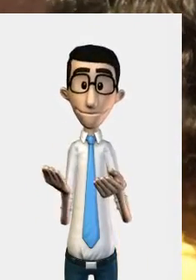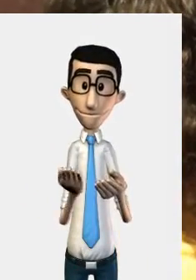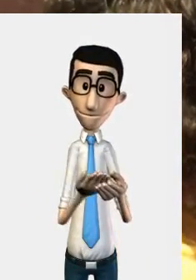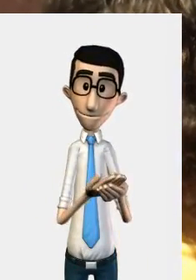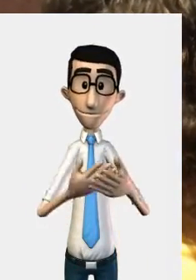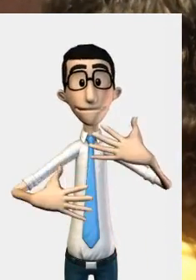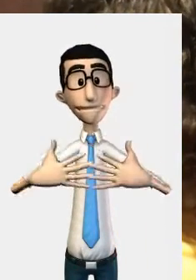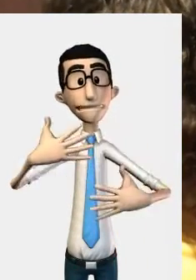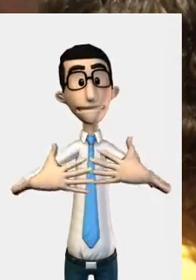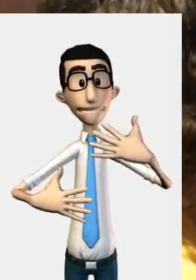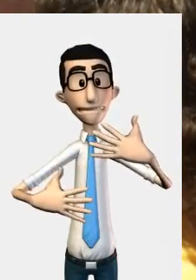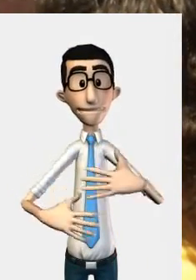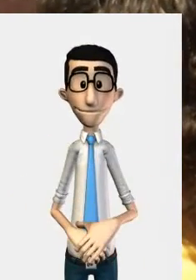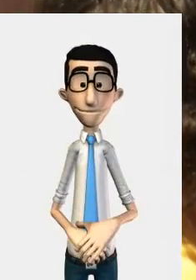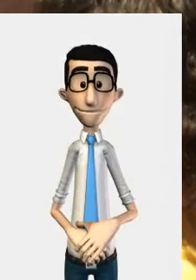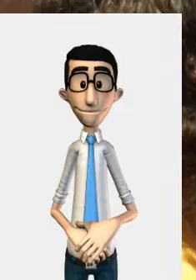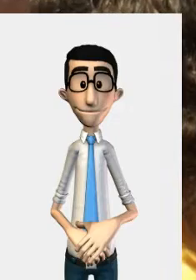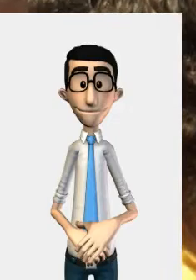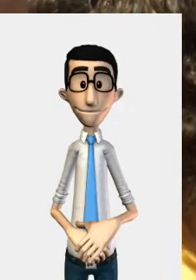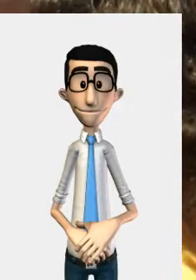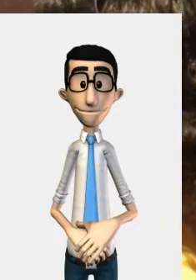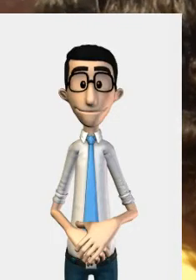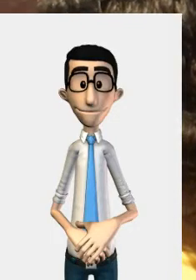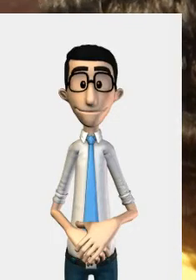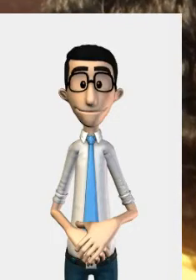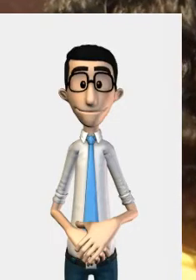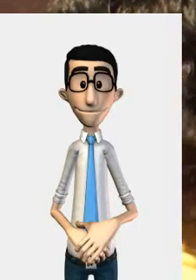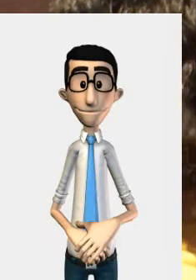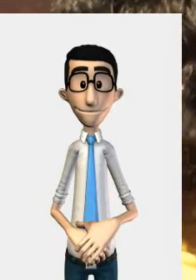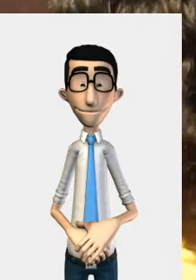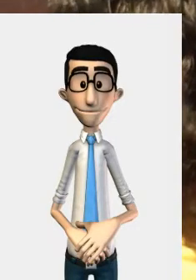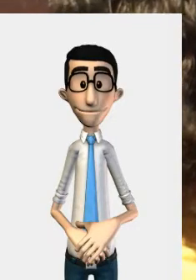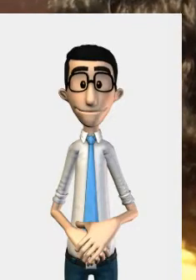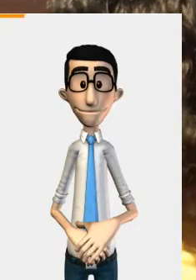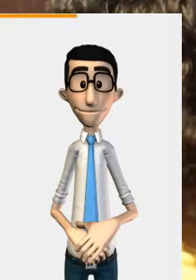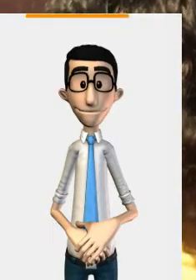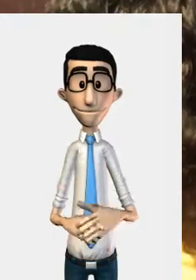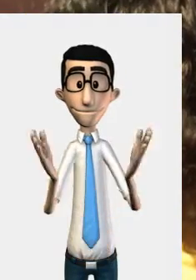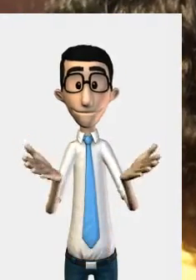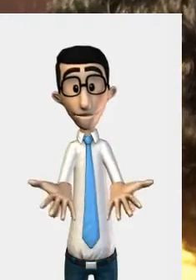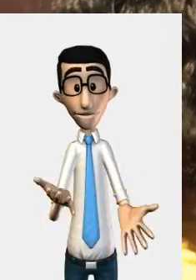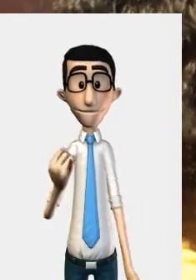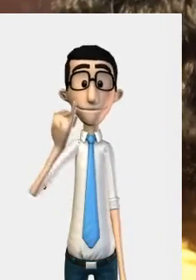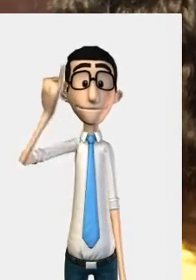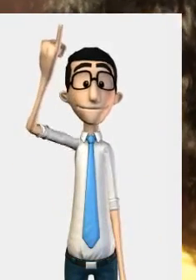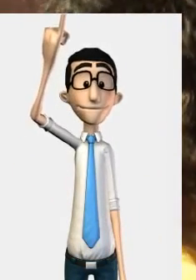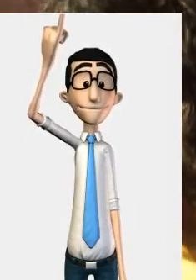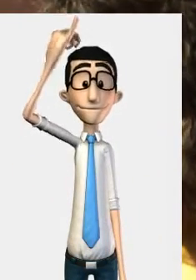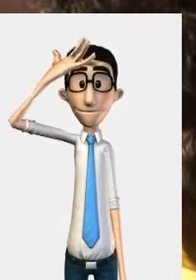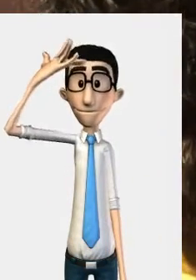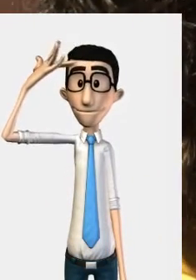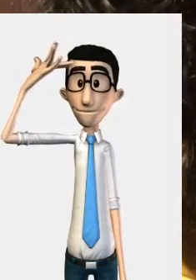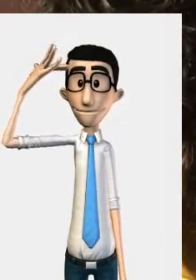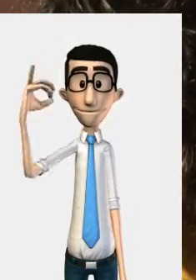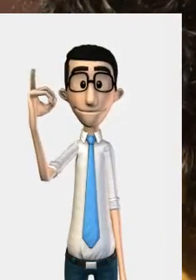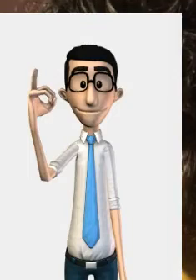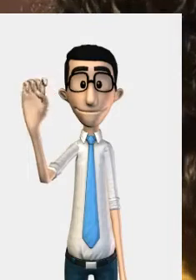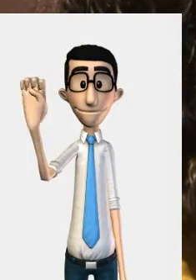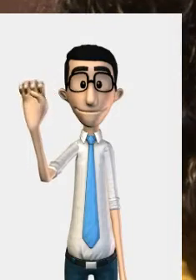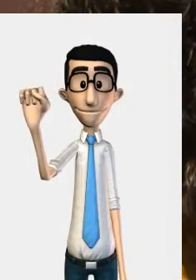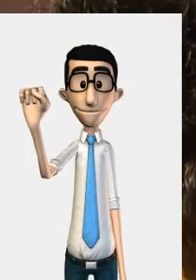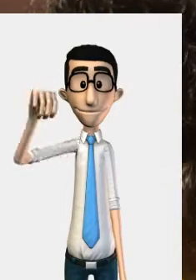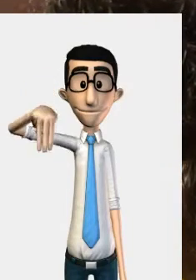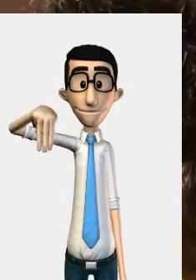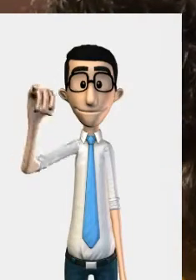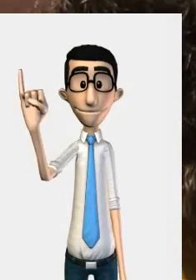dormia pensando nisso. Então todos os dias eu sabia que às vezes eu não ia poder encontrar uma amiga, eu não ia poder ir numa festa de aniversário,